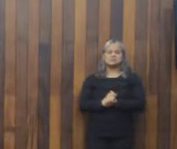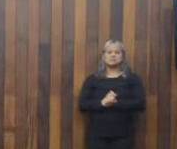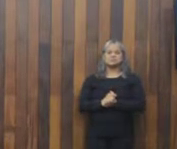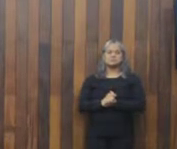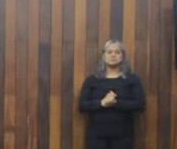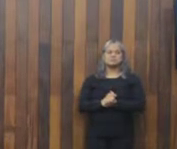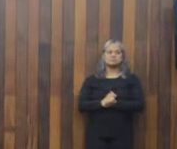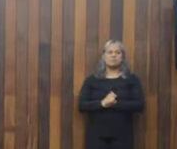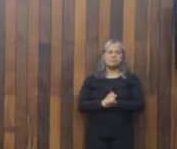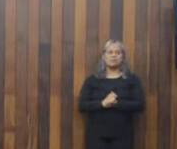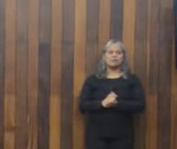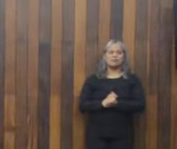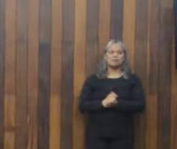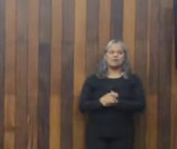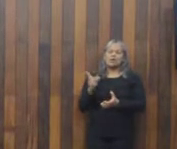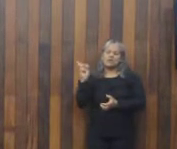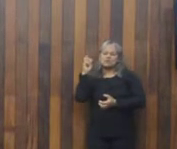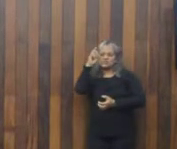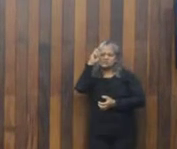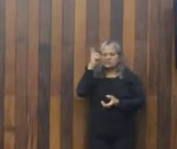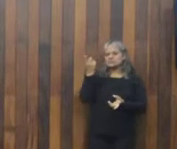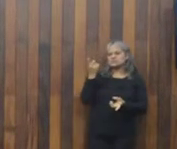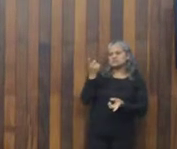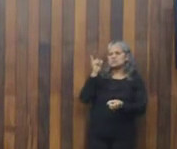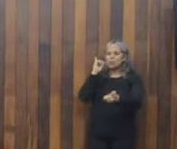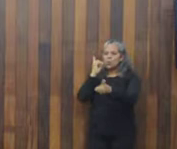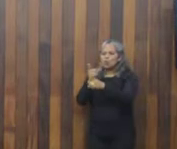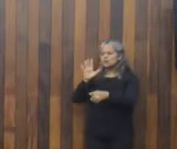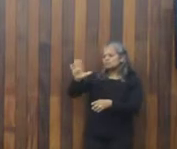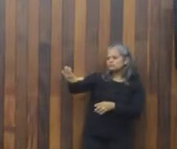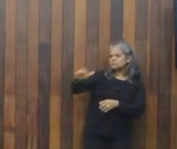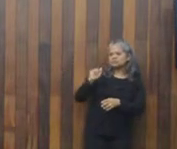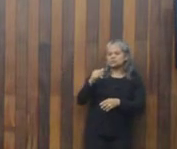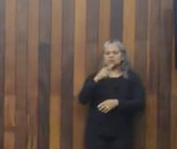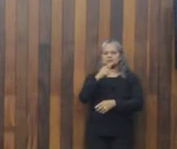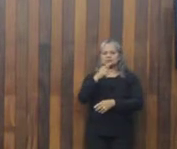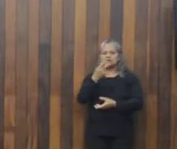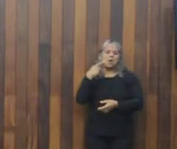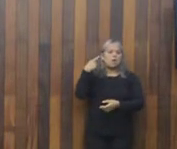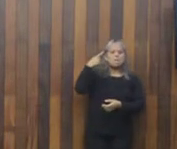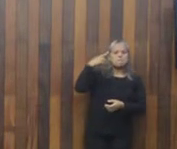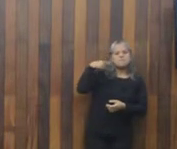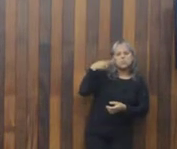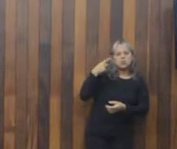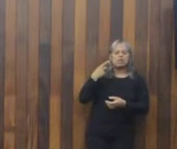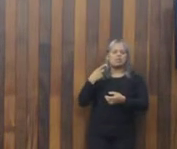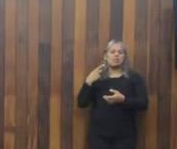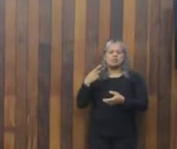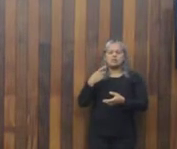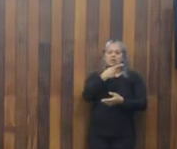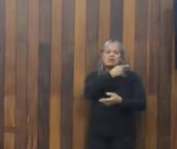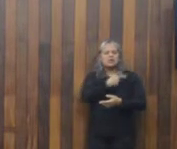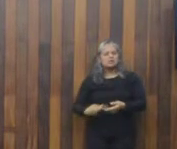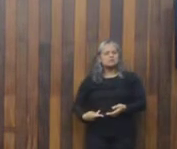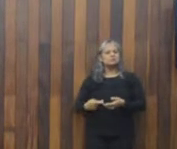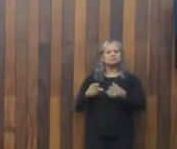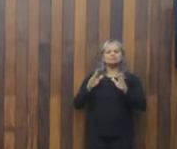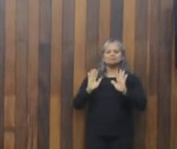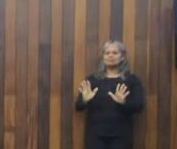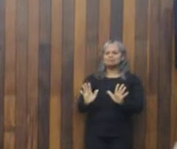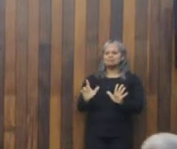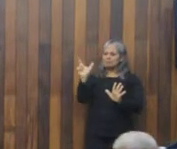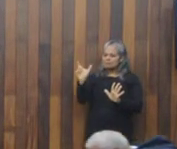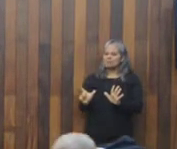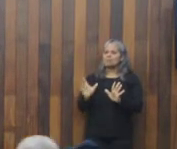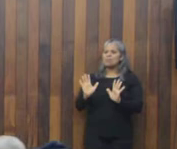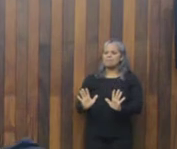a forma ou algum político, enfim, posso até não fazer isso exatamente para que não